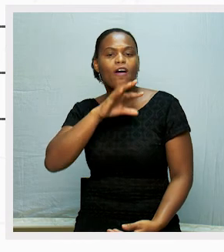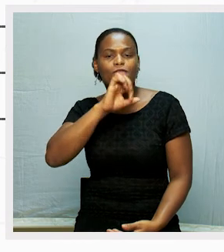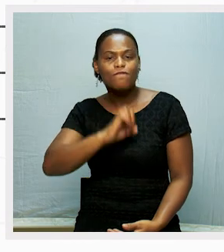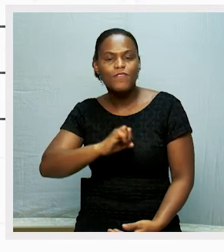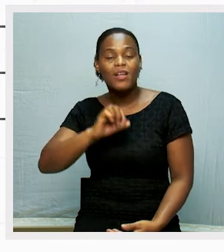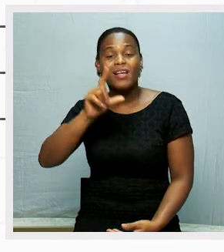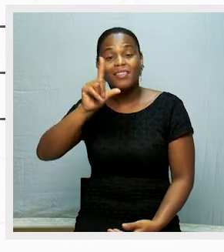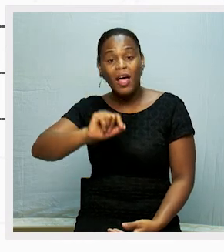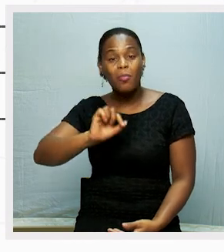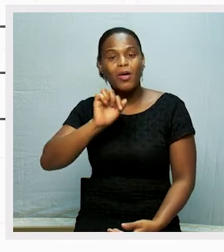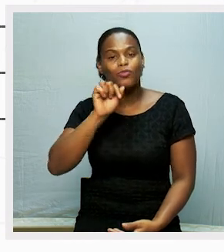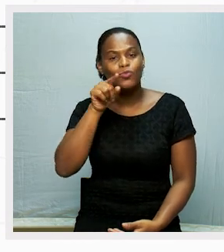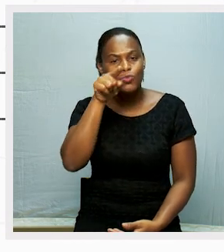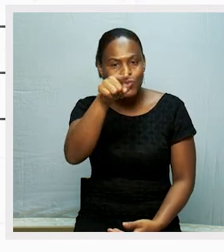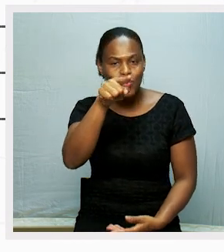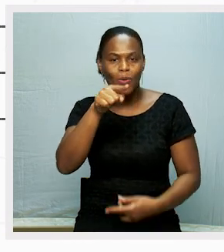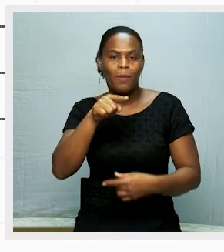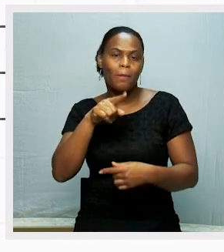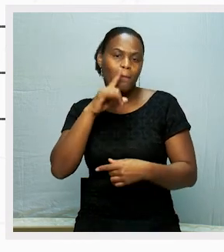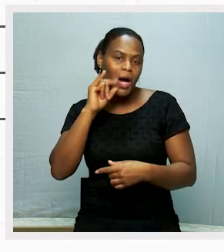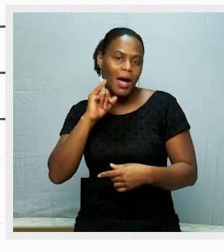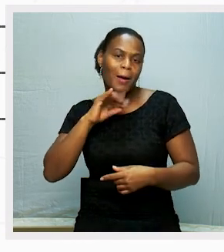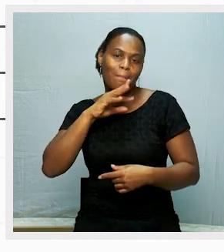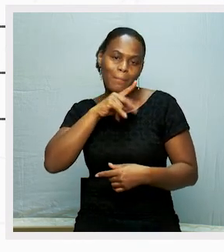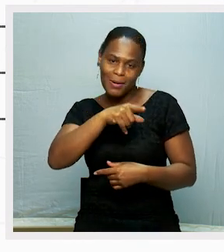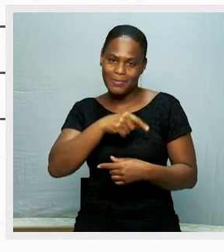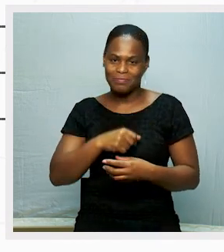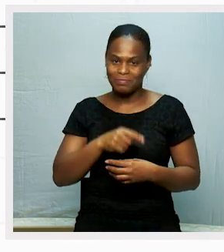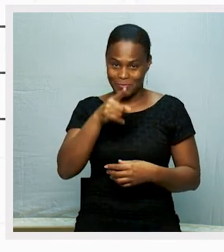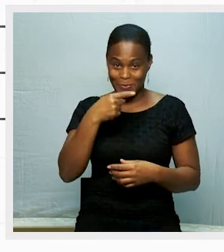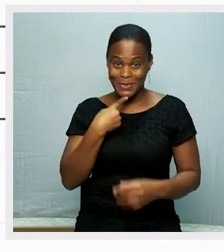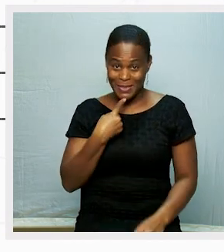teus encarregados de educação. Entenderam?